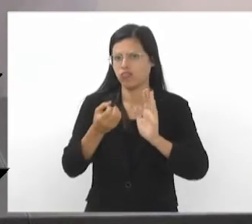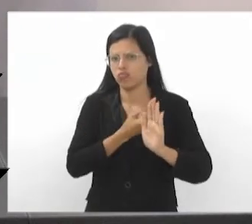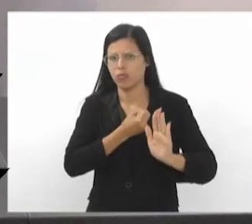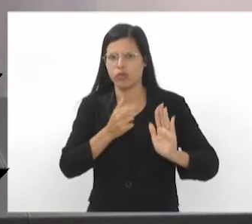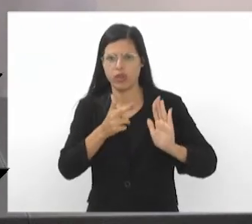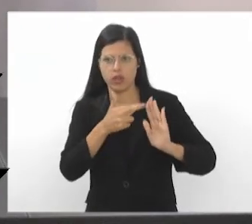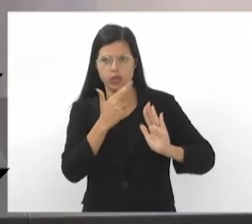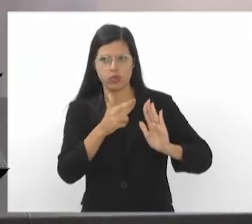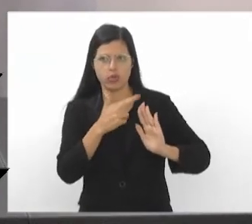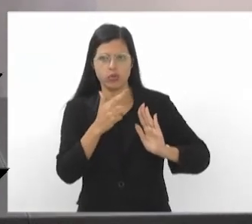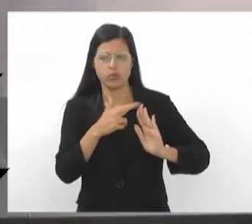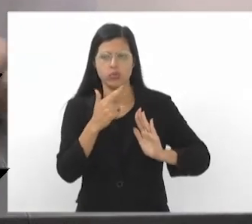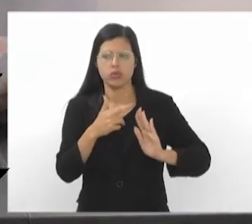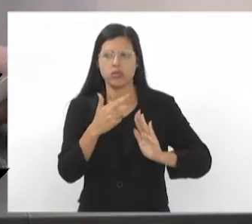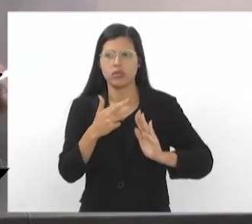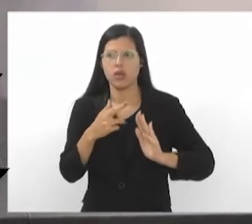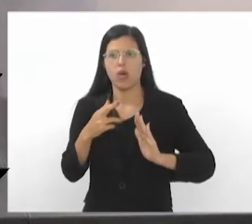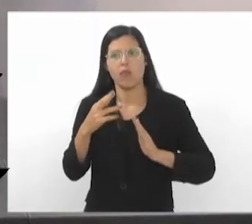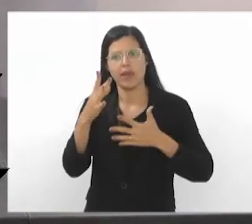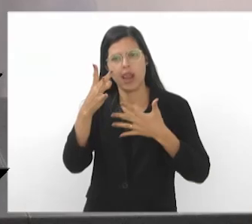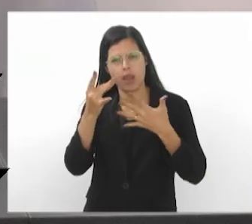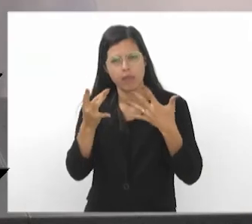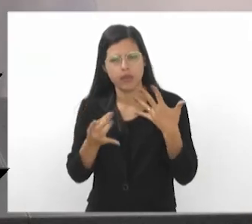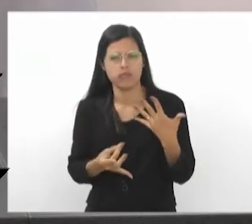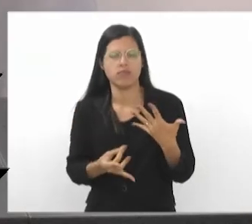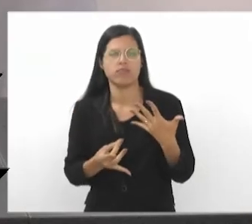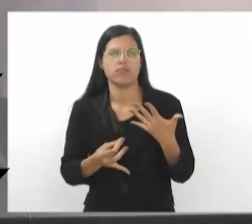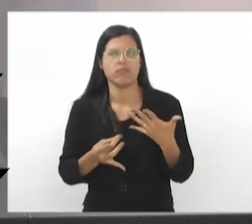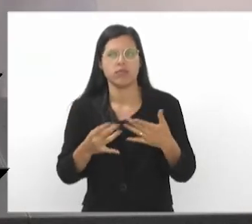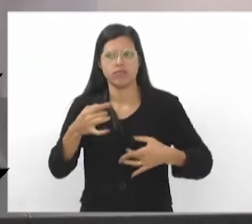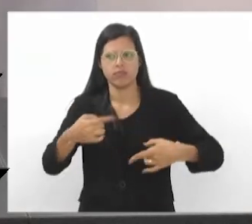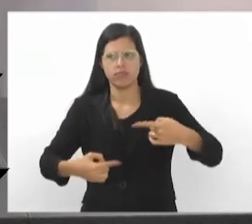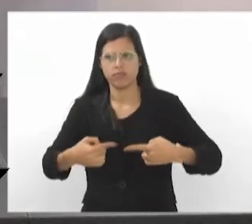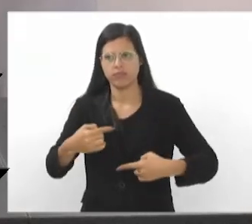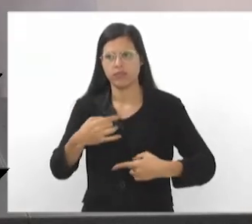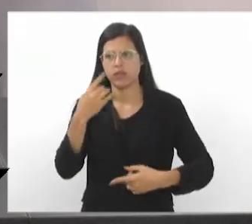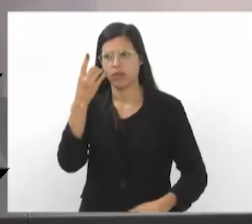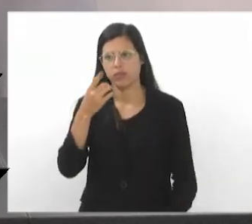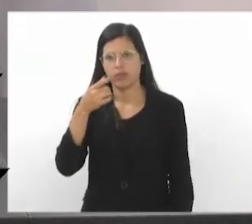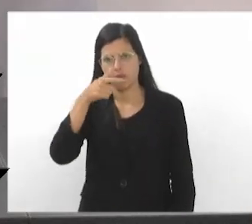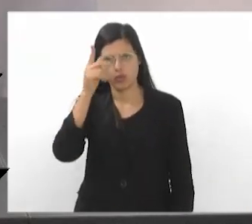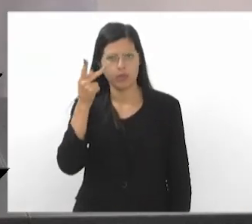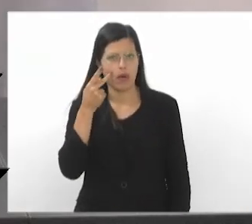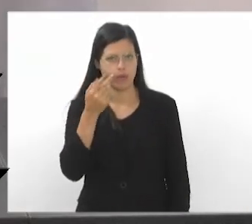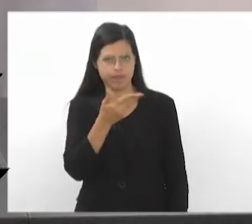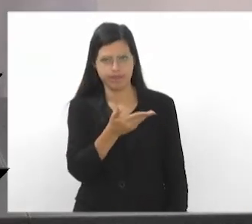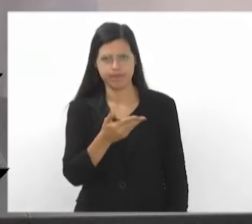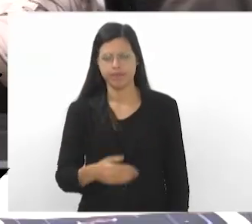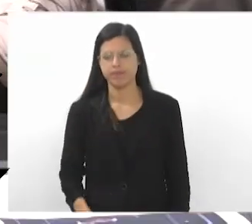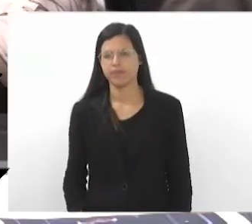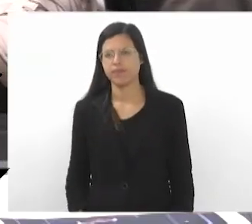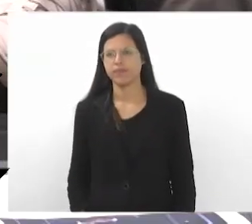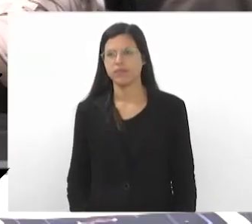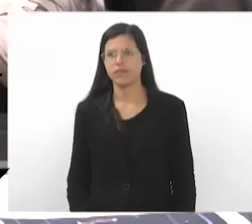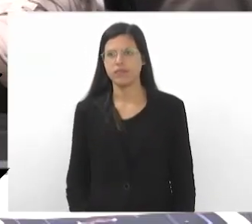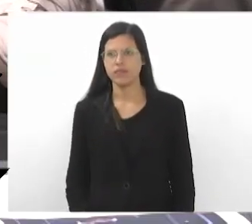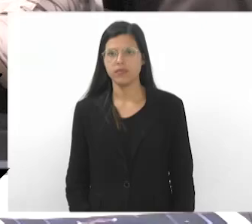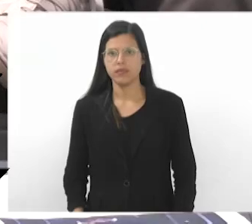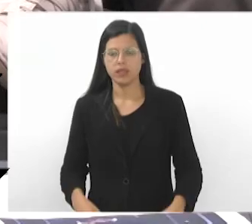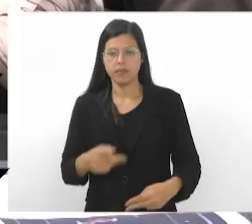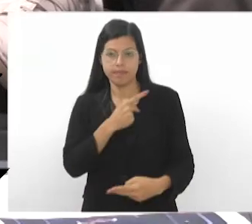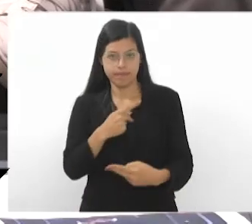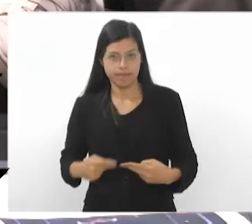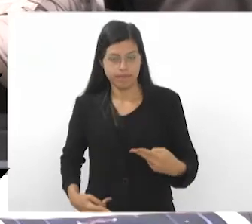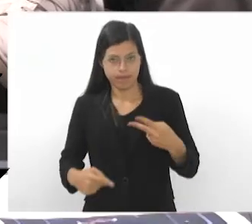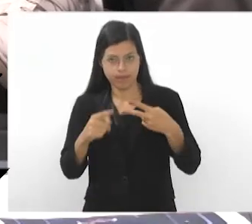gente vai dar mais elementos para que a gente possa discutir. Deputado Luiz Paulo. Presidente, duas